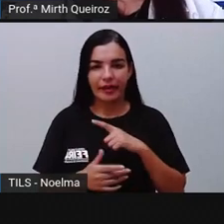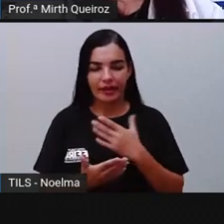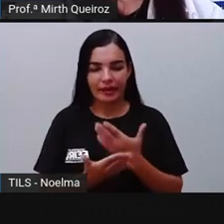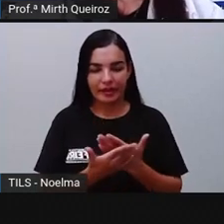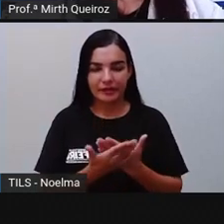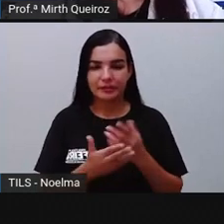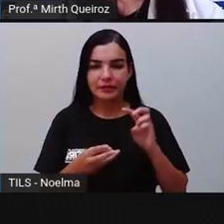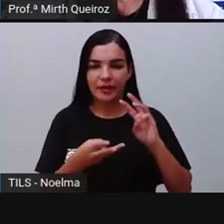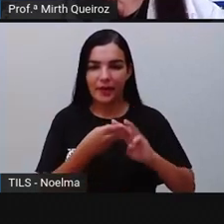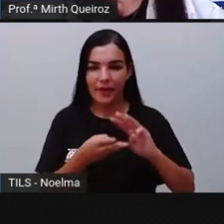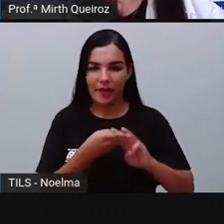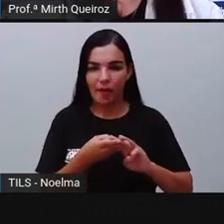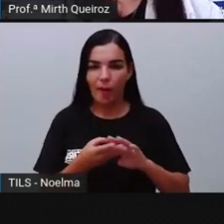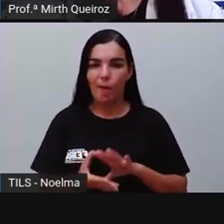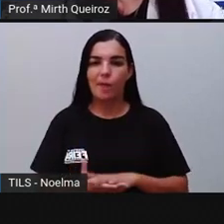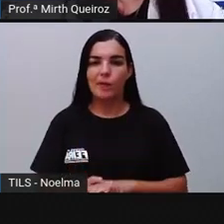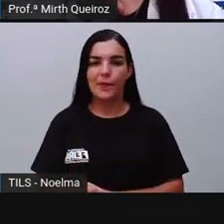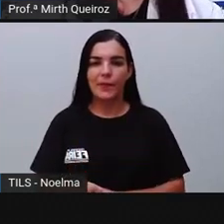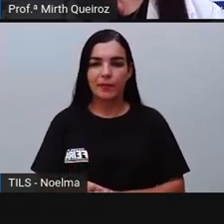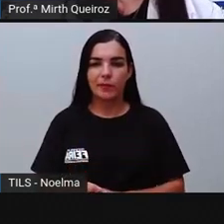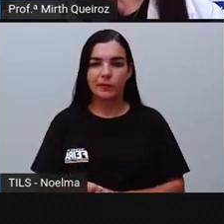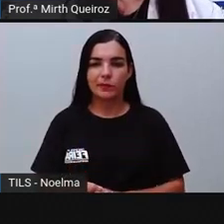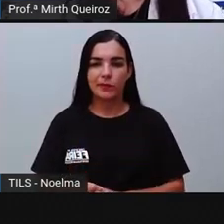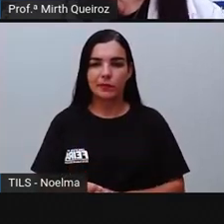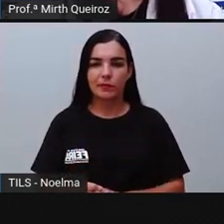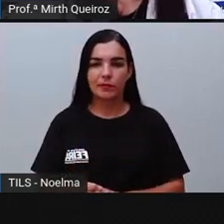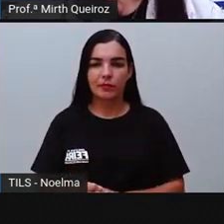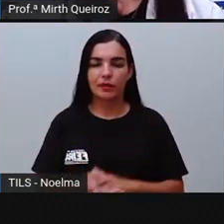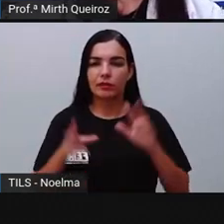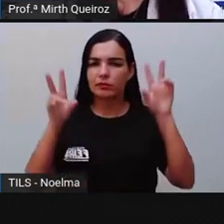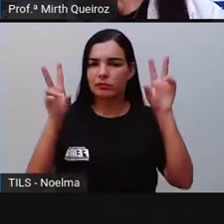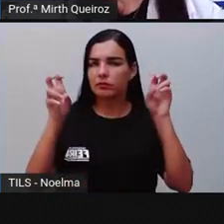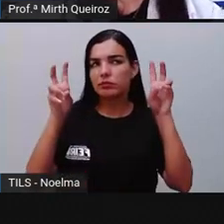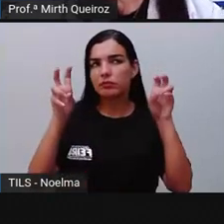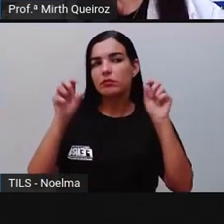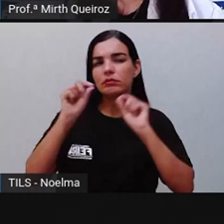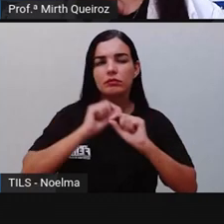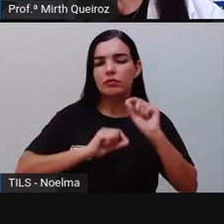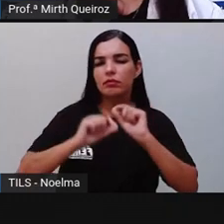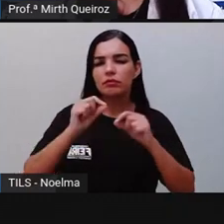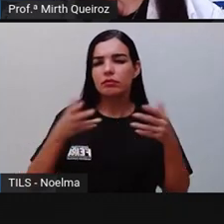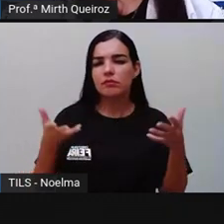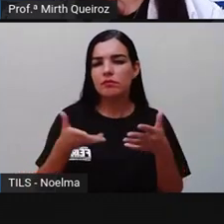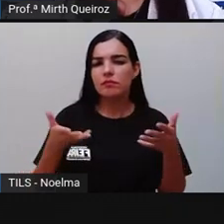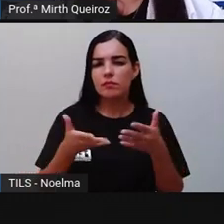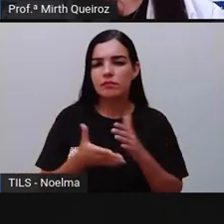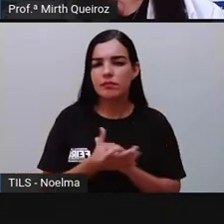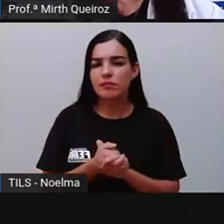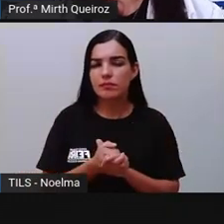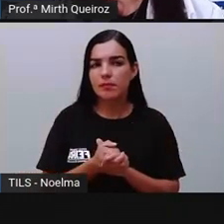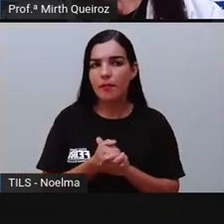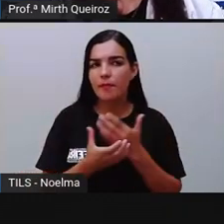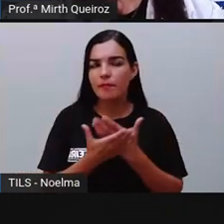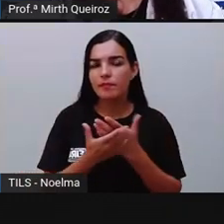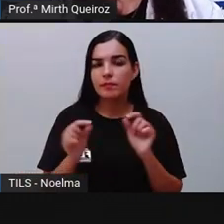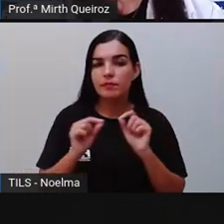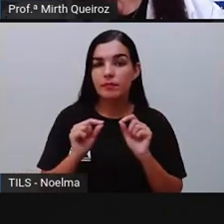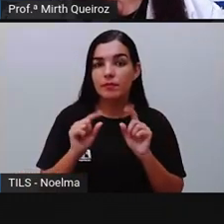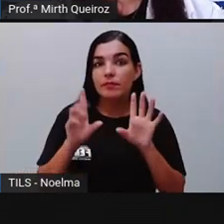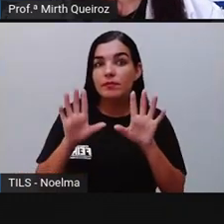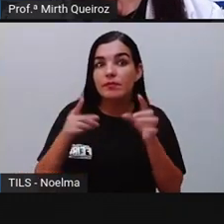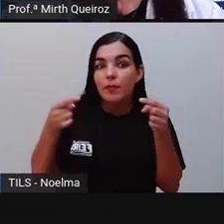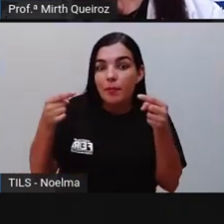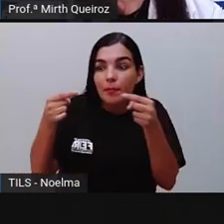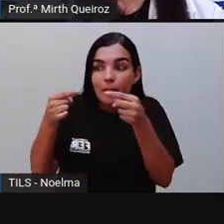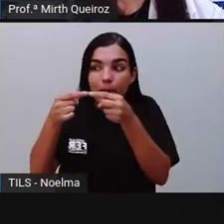de matemática. Sobre o que, nós iremos falar hoje? O que, nós iremos estudar hoje?